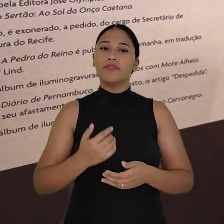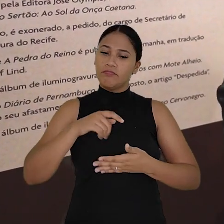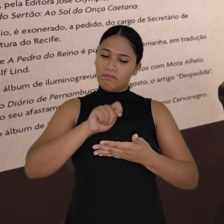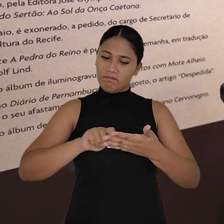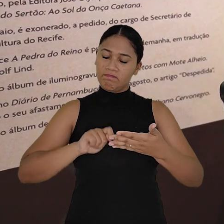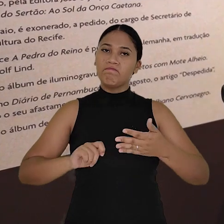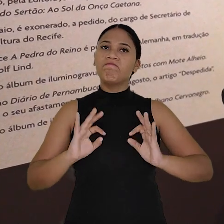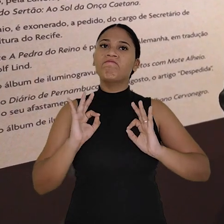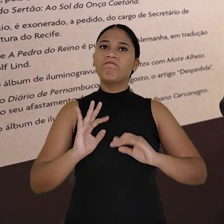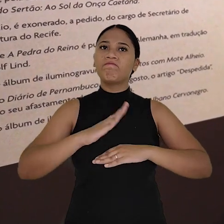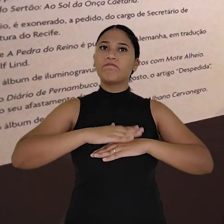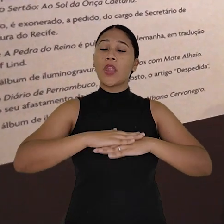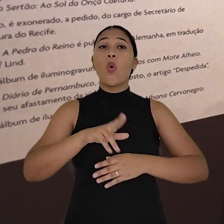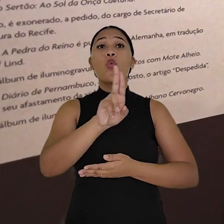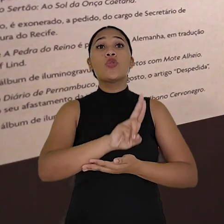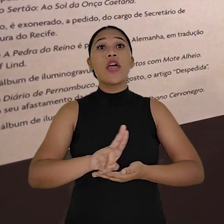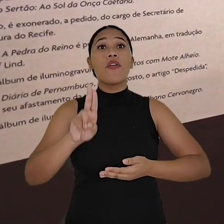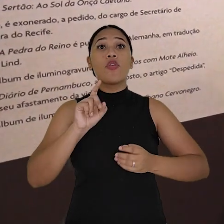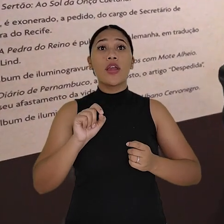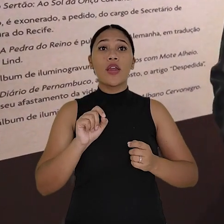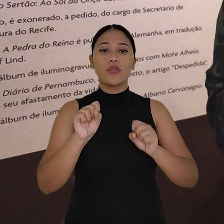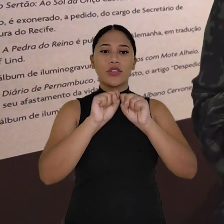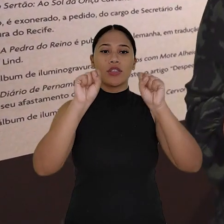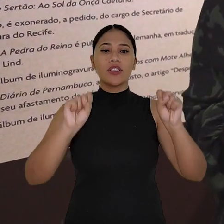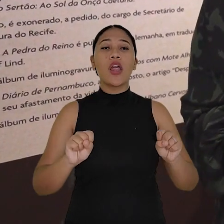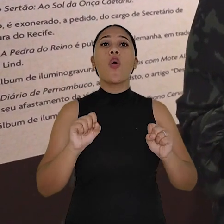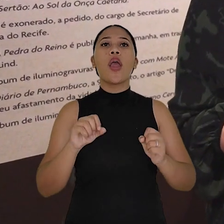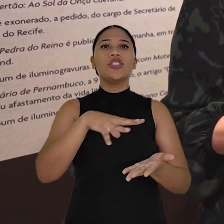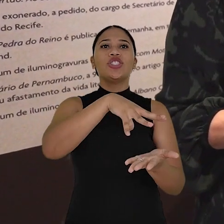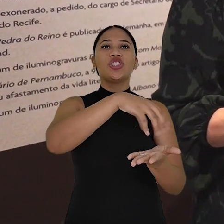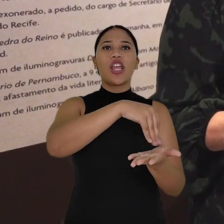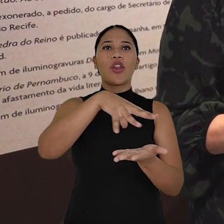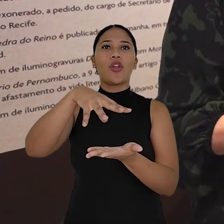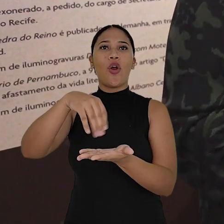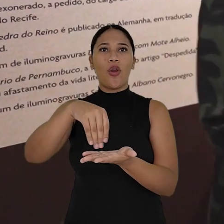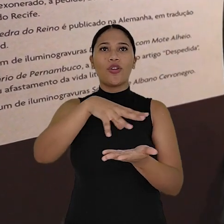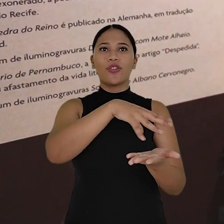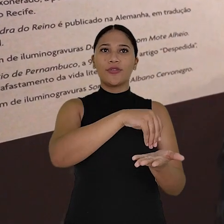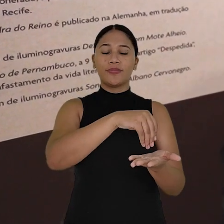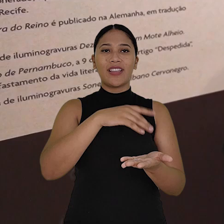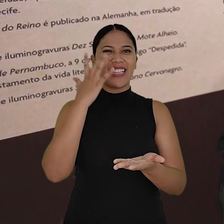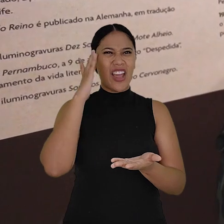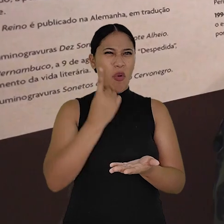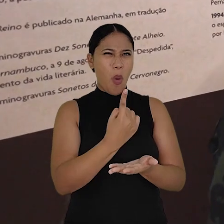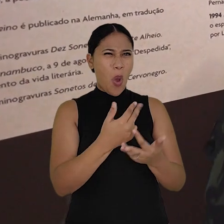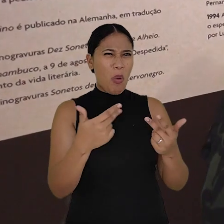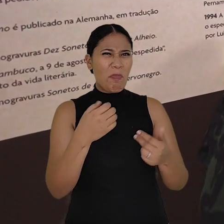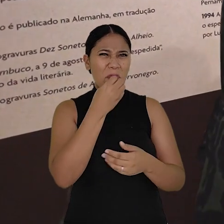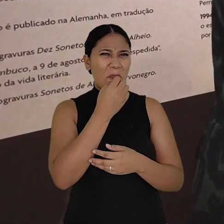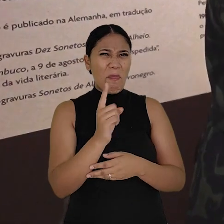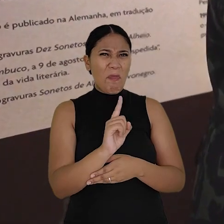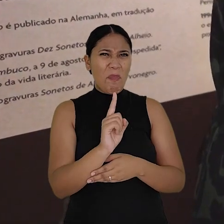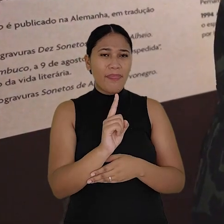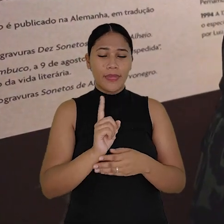Ele escrevia à mão, tá? E aí ele usava o sistema do xerox. Então, quando ele achava